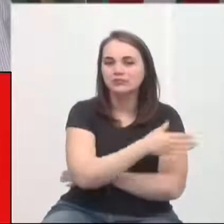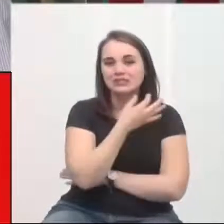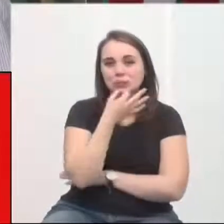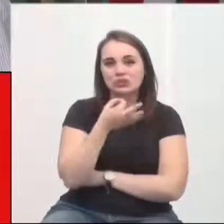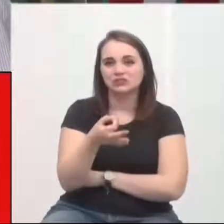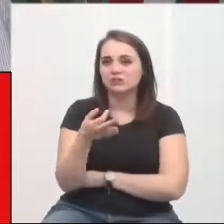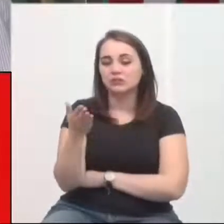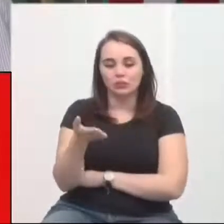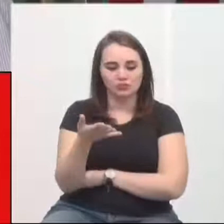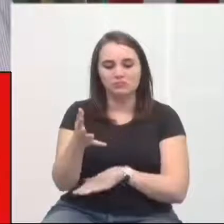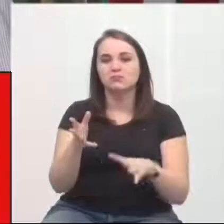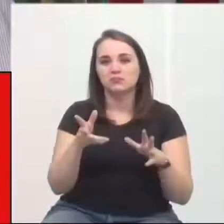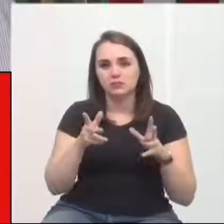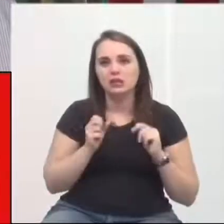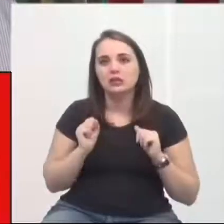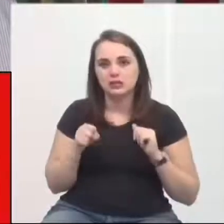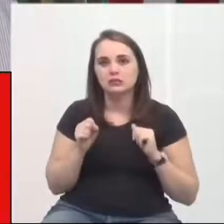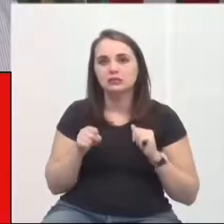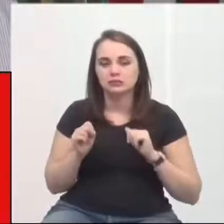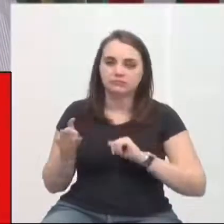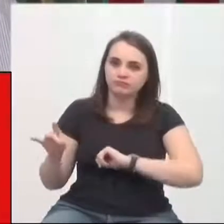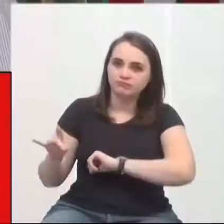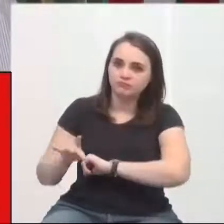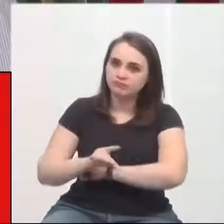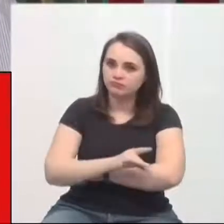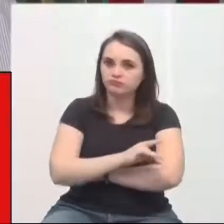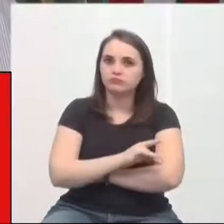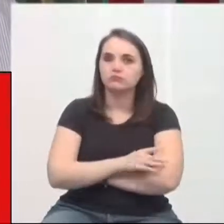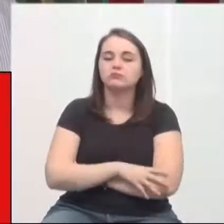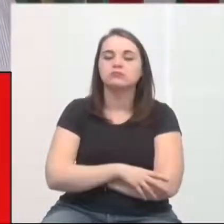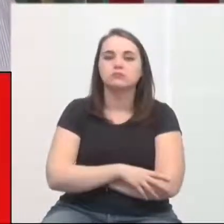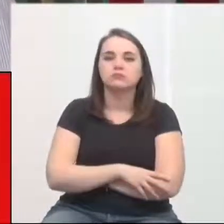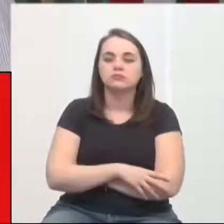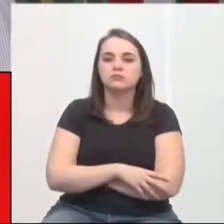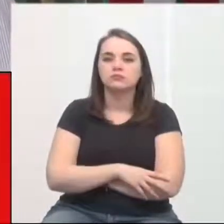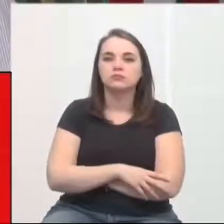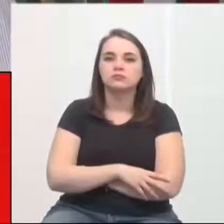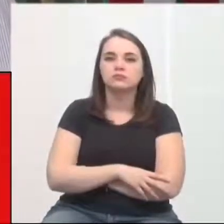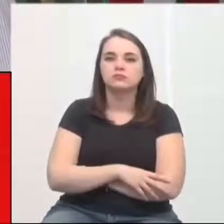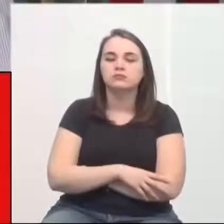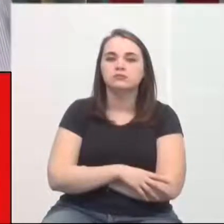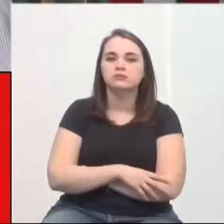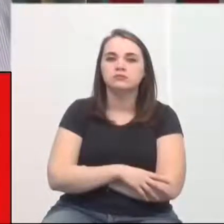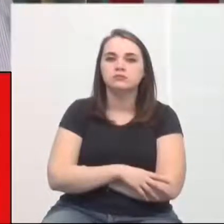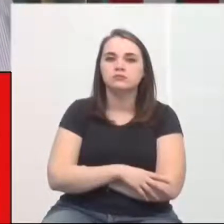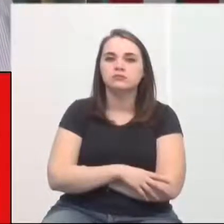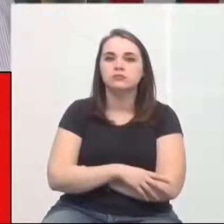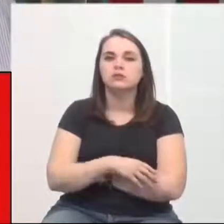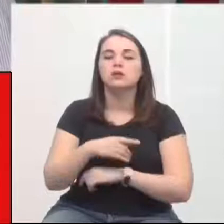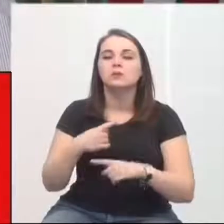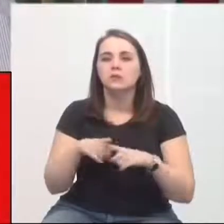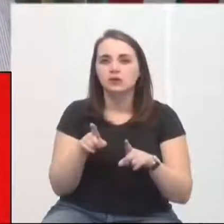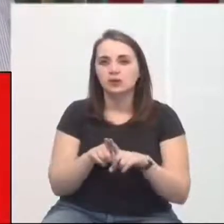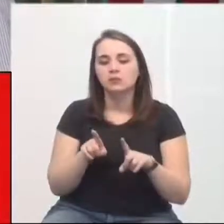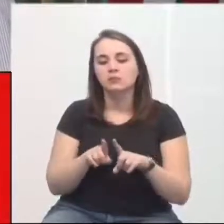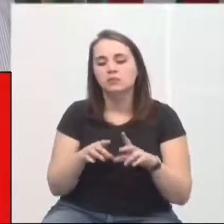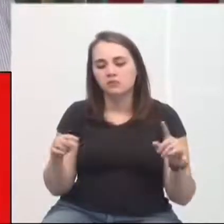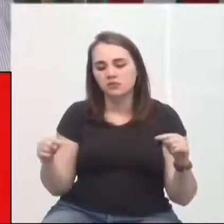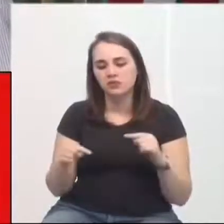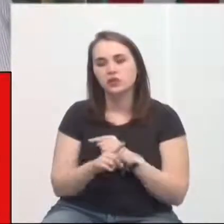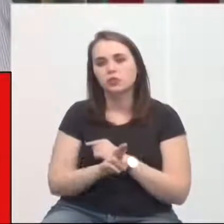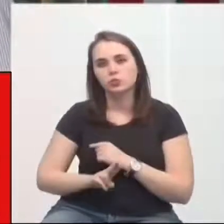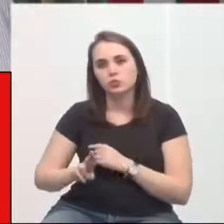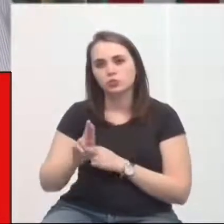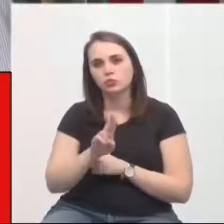ela merece uma camada de asfalto, uma revitalização, porque também é uma avenida muito utilizada na